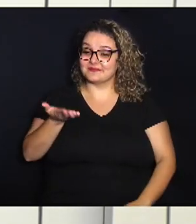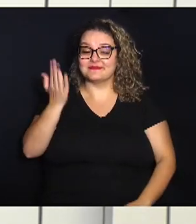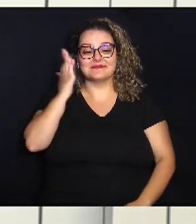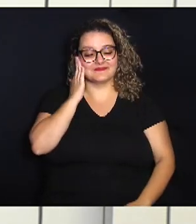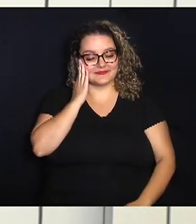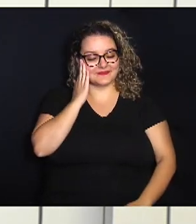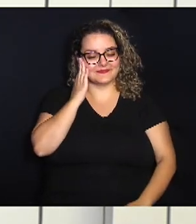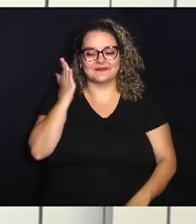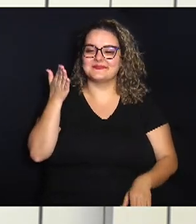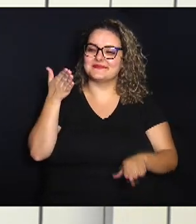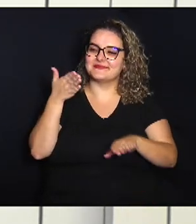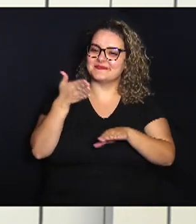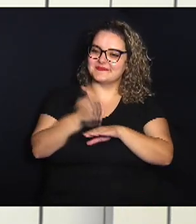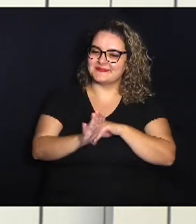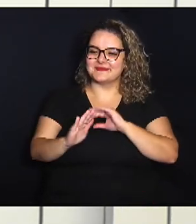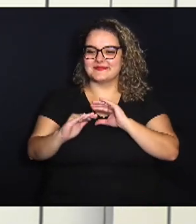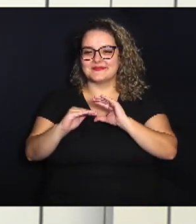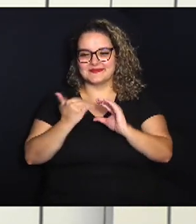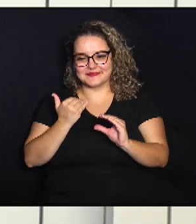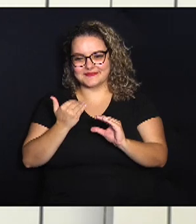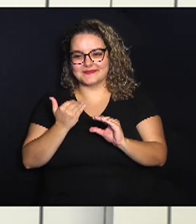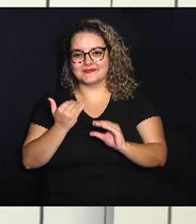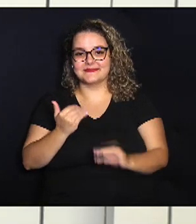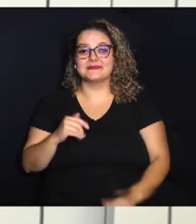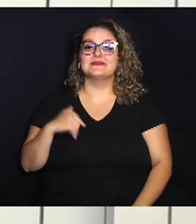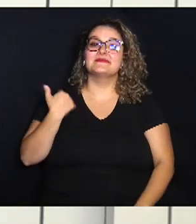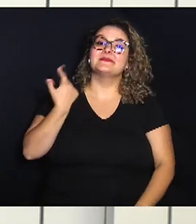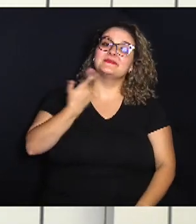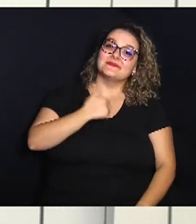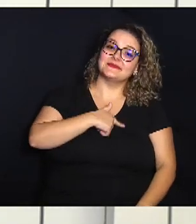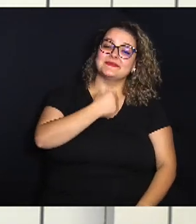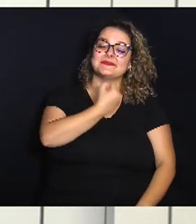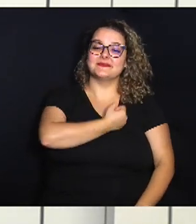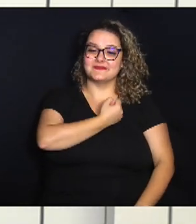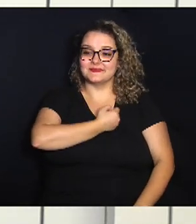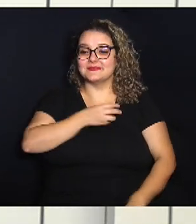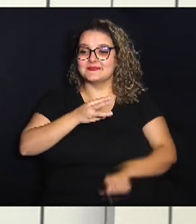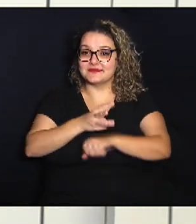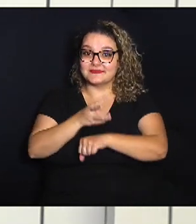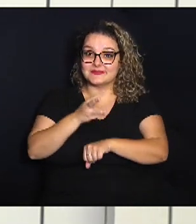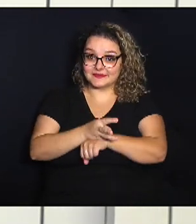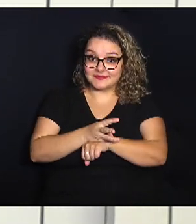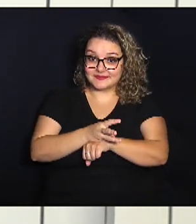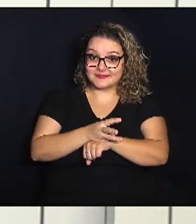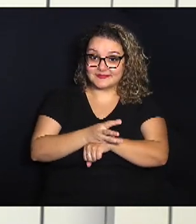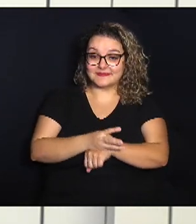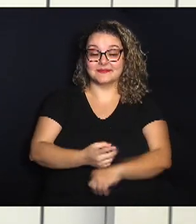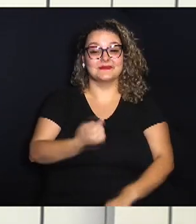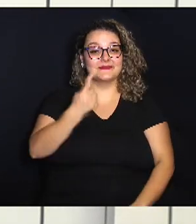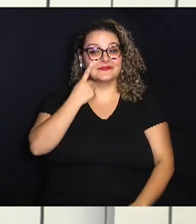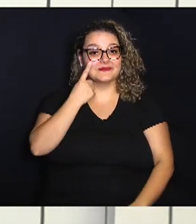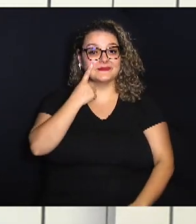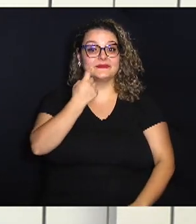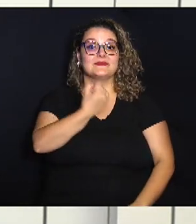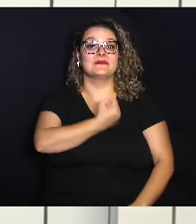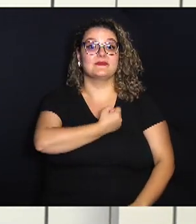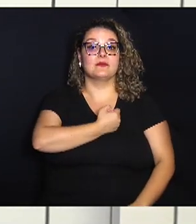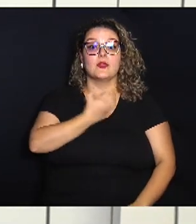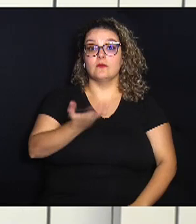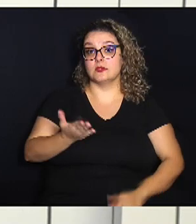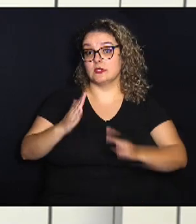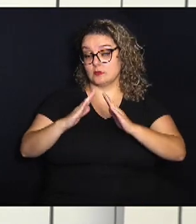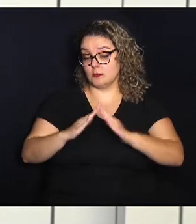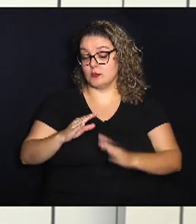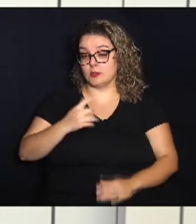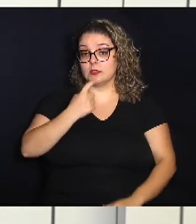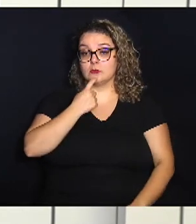Para participar, enviar a sua mensagem, é só mandar pelo número do nosso WhatsApp. 19 é o nosso DDD. Para